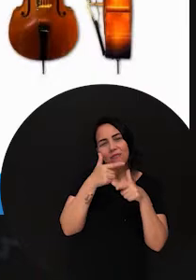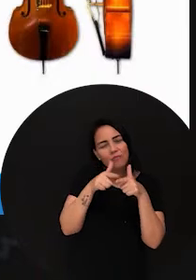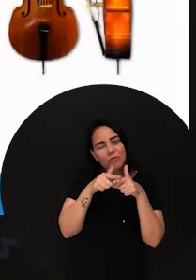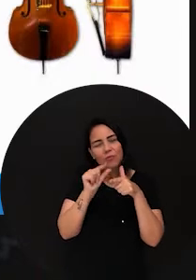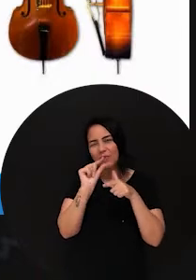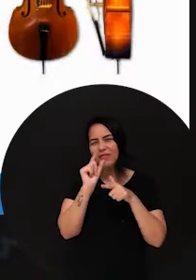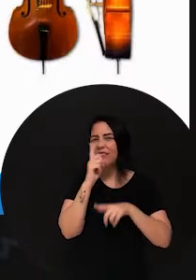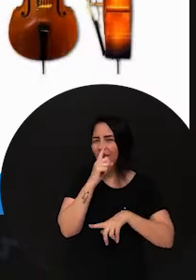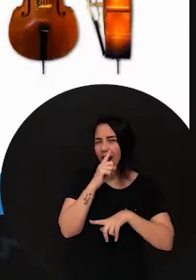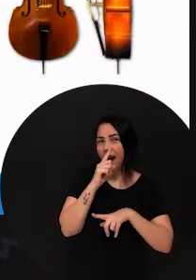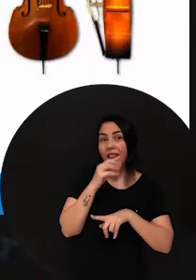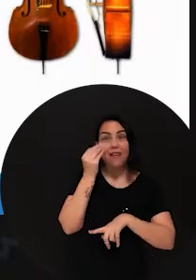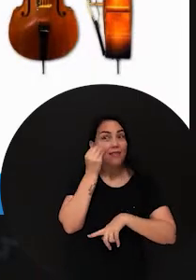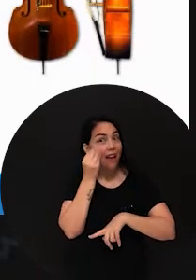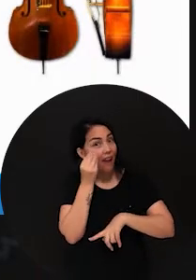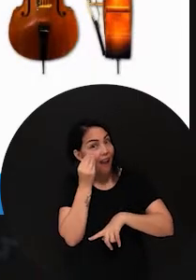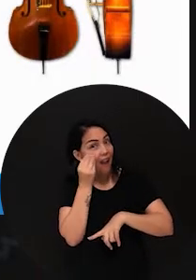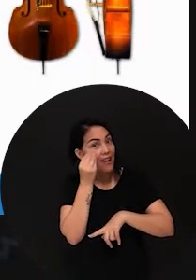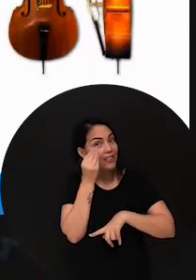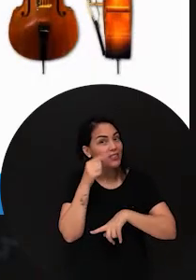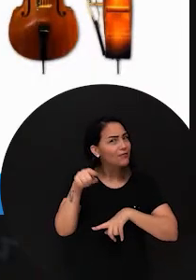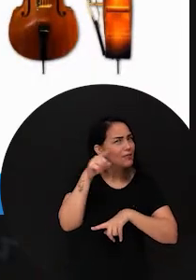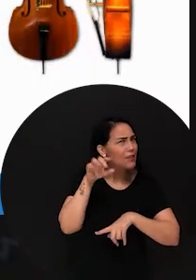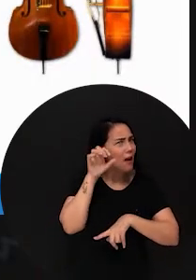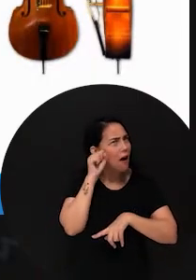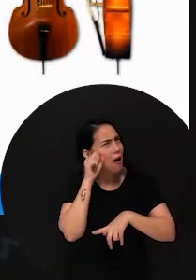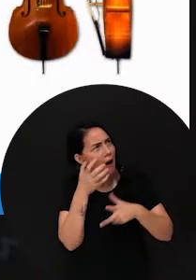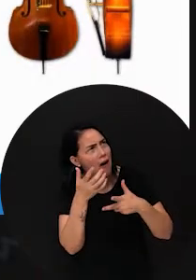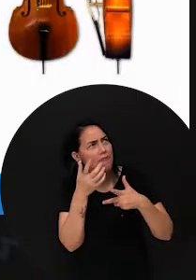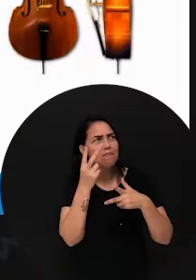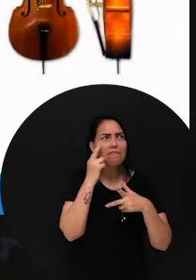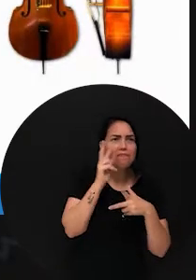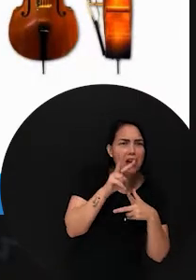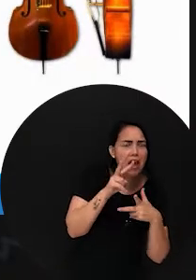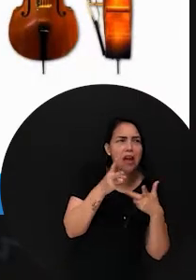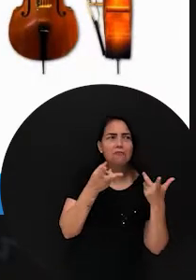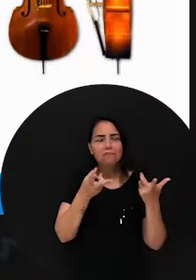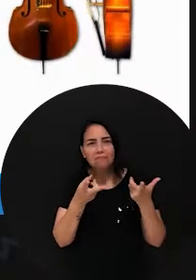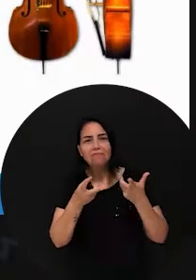Já foi um teste para o pessoal descobrir qual é o instrumento.